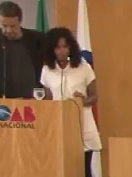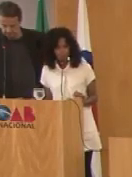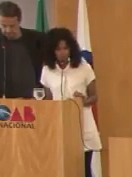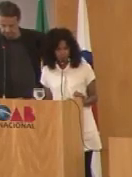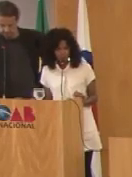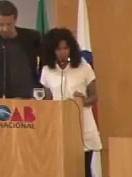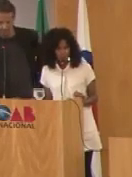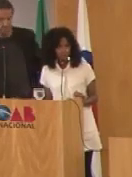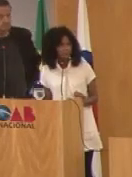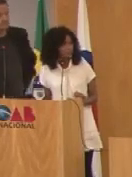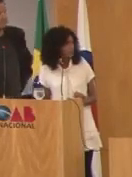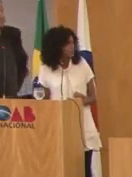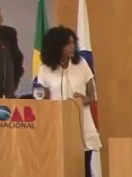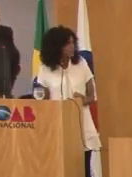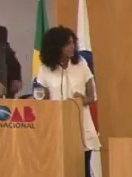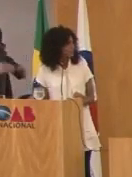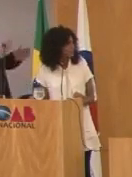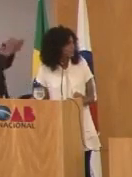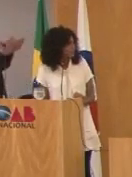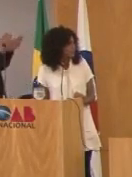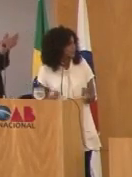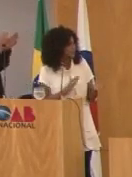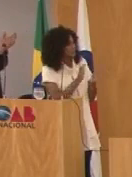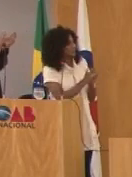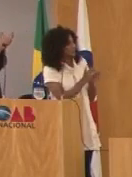da CNBB.